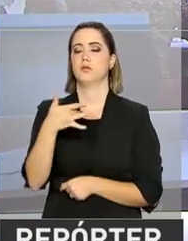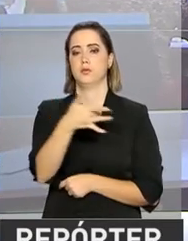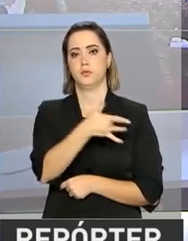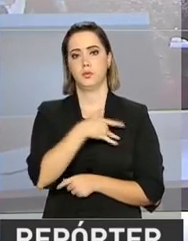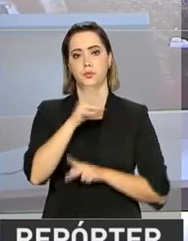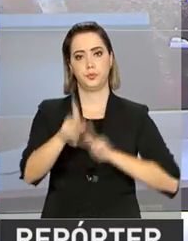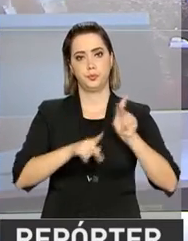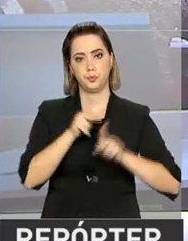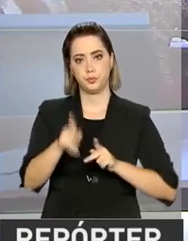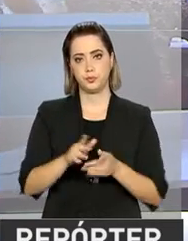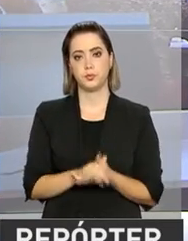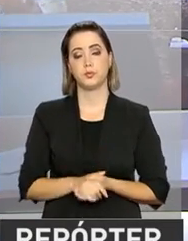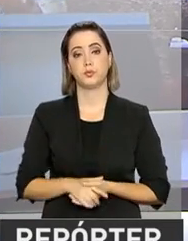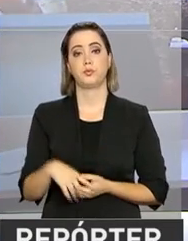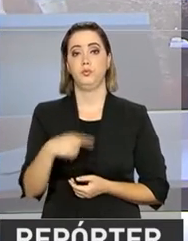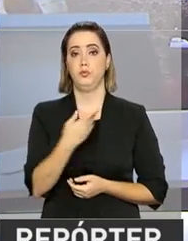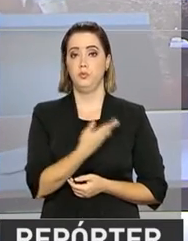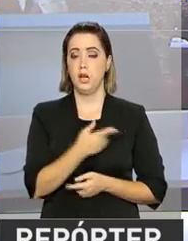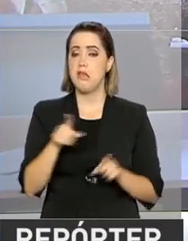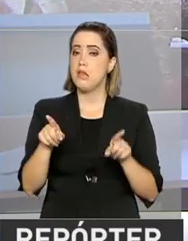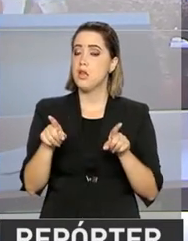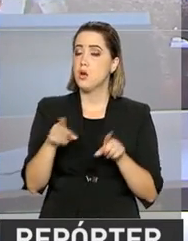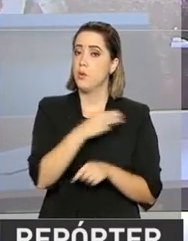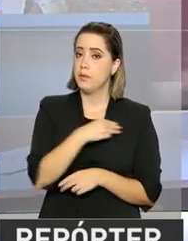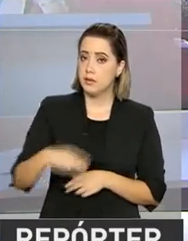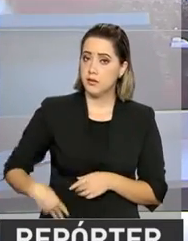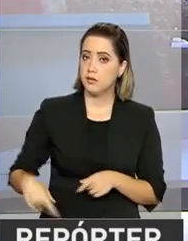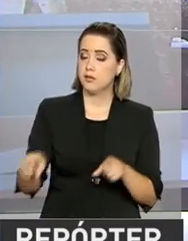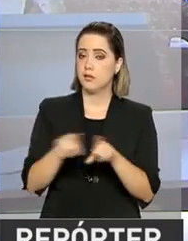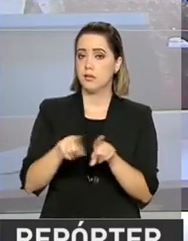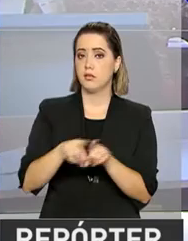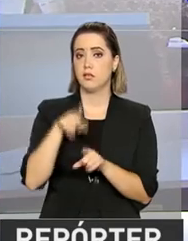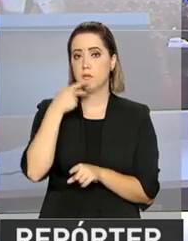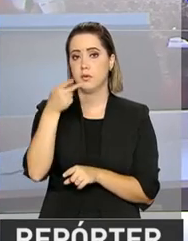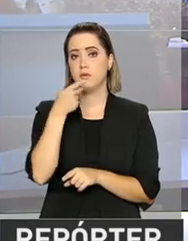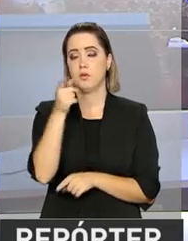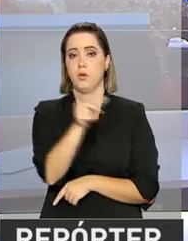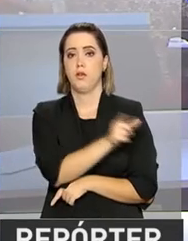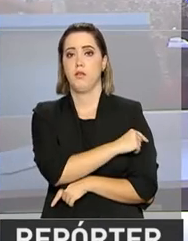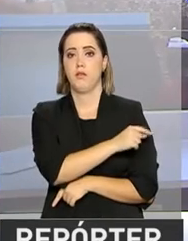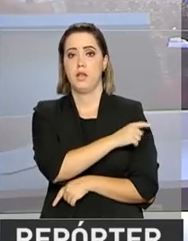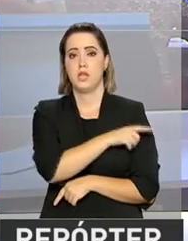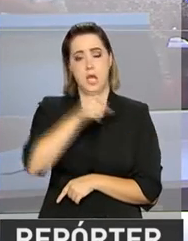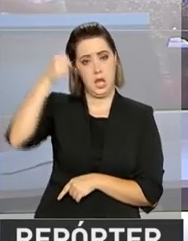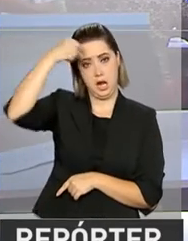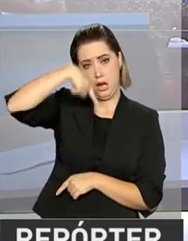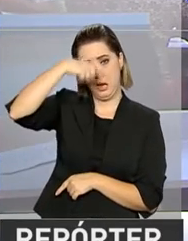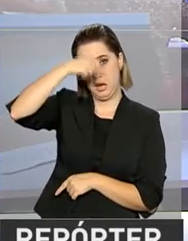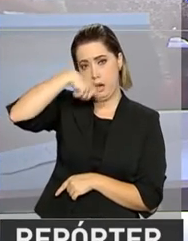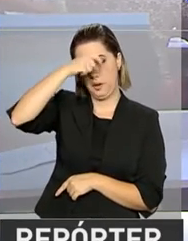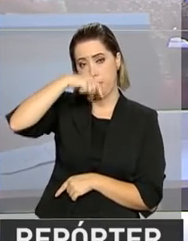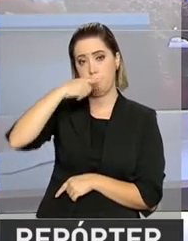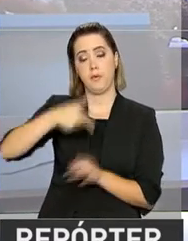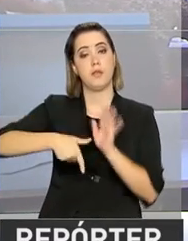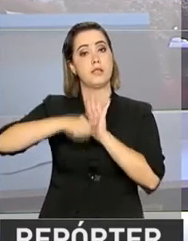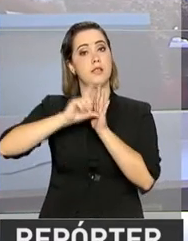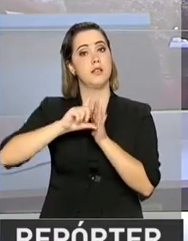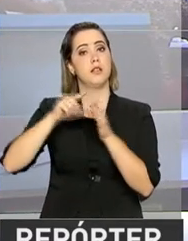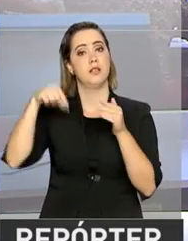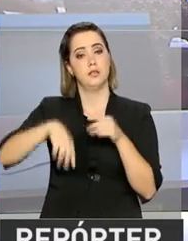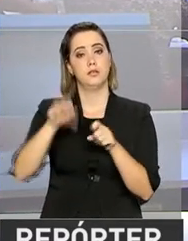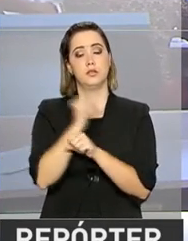segundo o ministro da saúde a campanha de vacinação contra a gripe será antecipada neste ano como ocorreu em